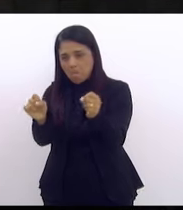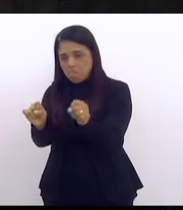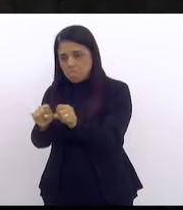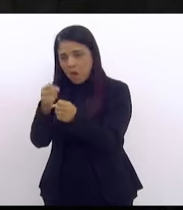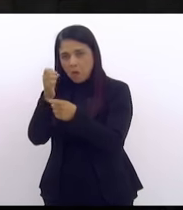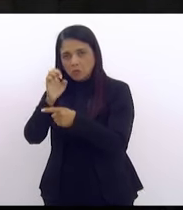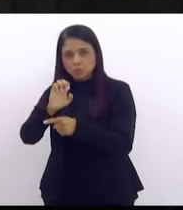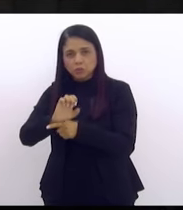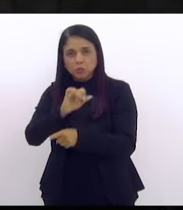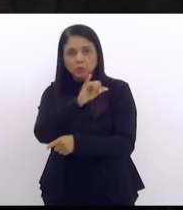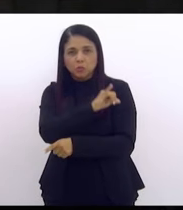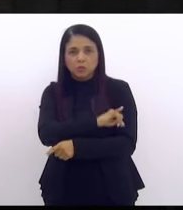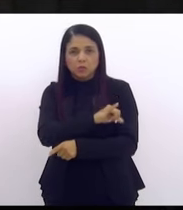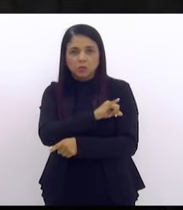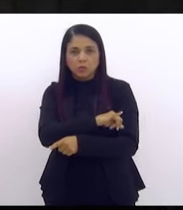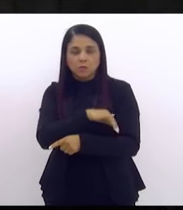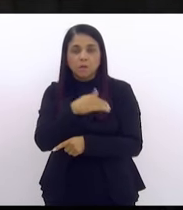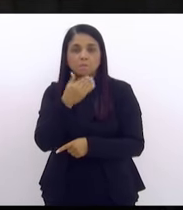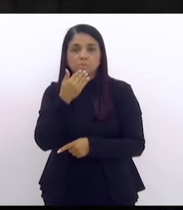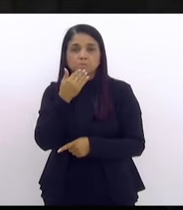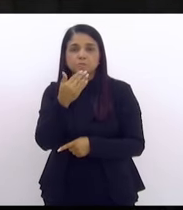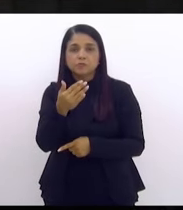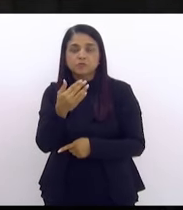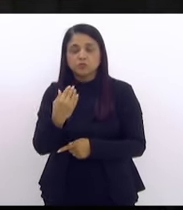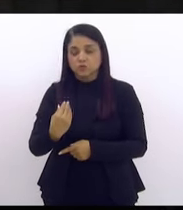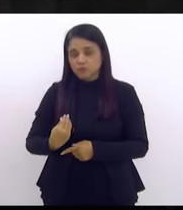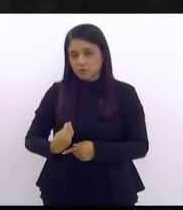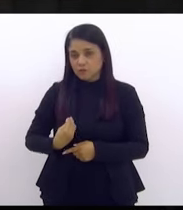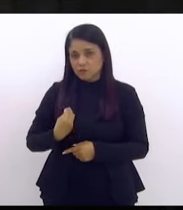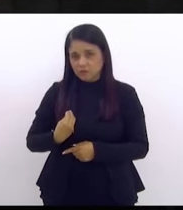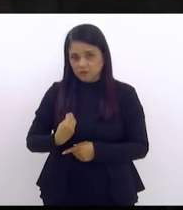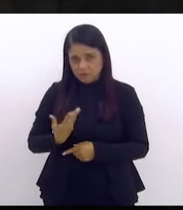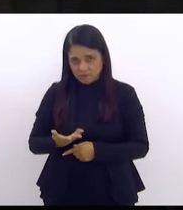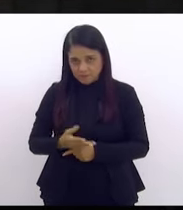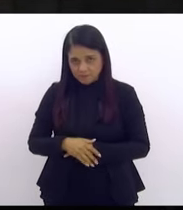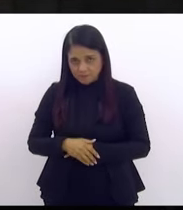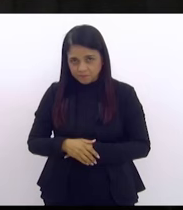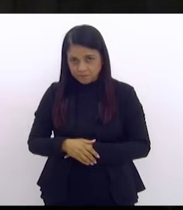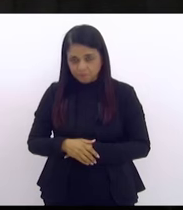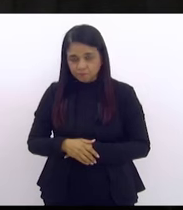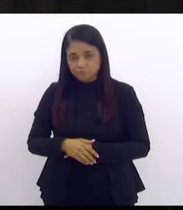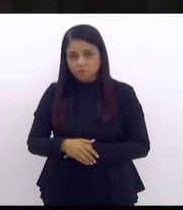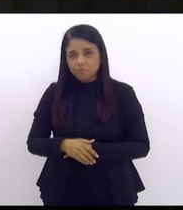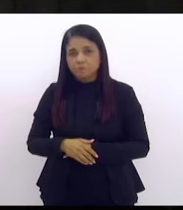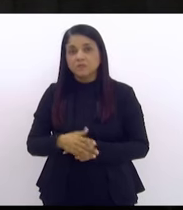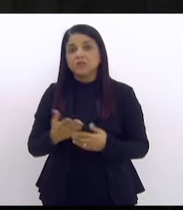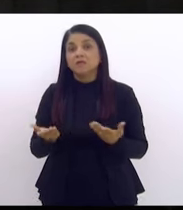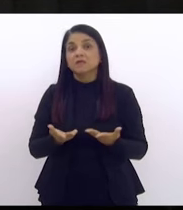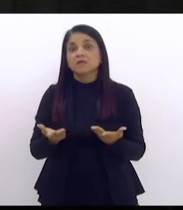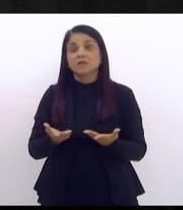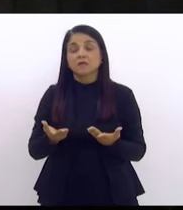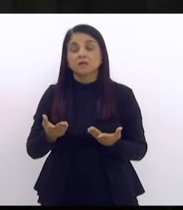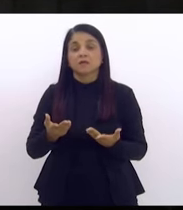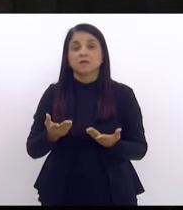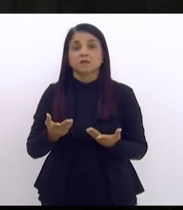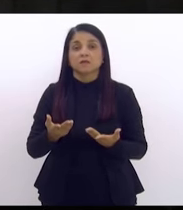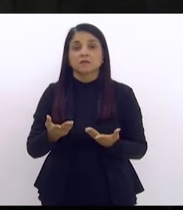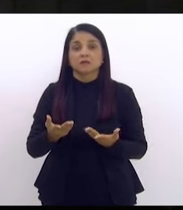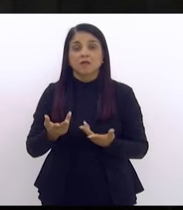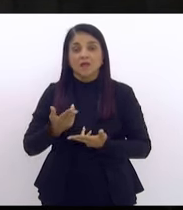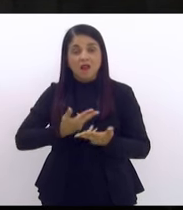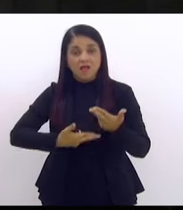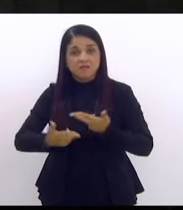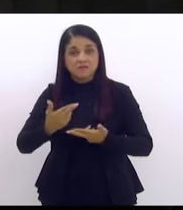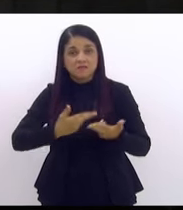só pedindo um pouco mais de tempo de vida. E a obrigação intergeracional que nós temos, né,